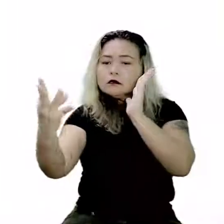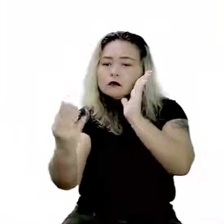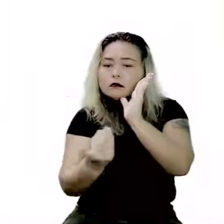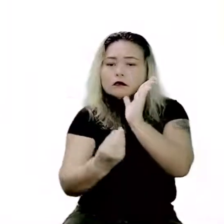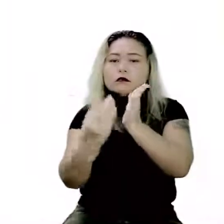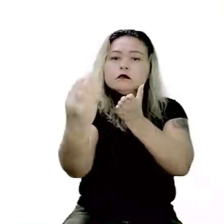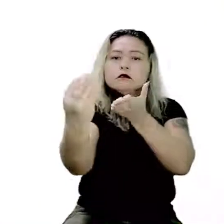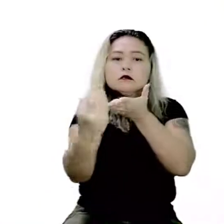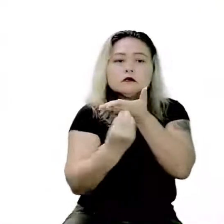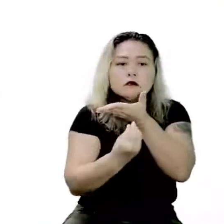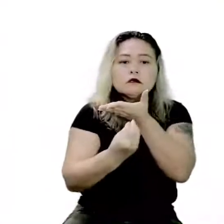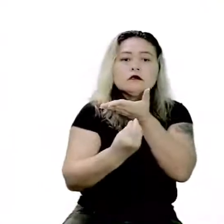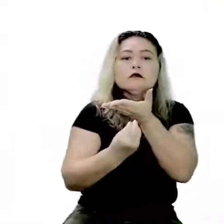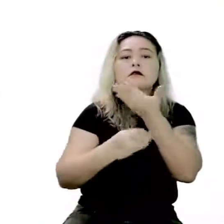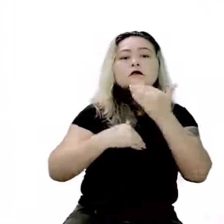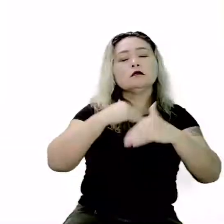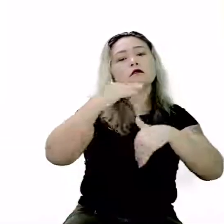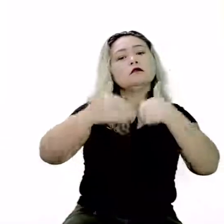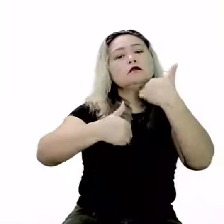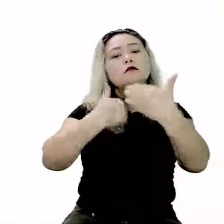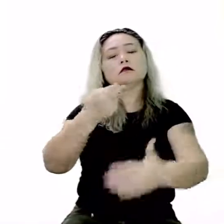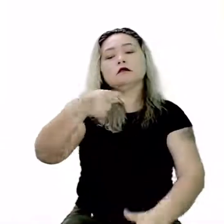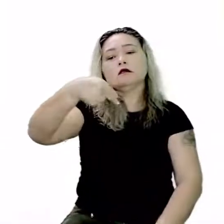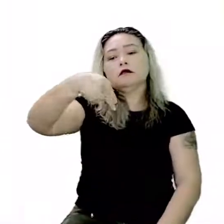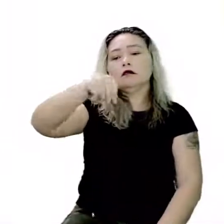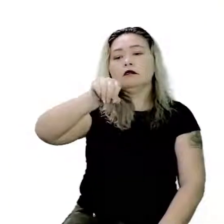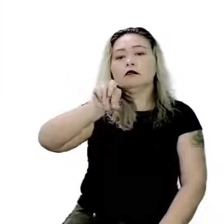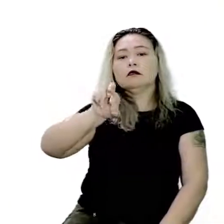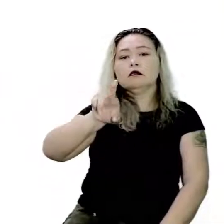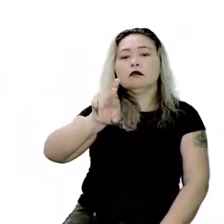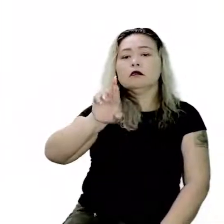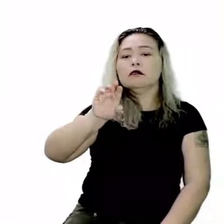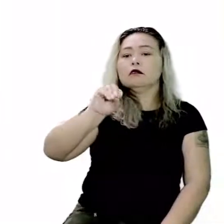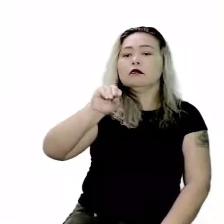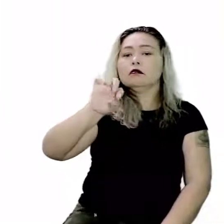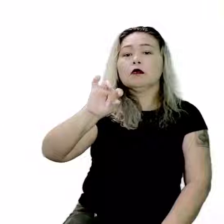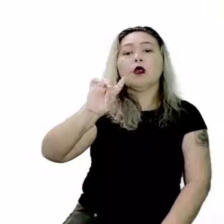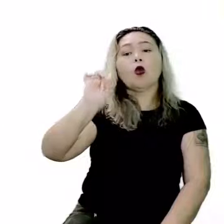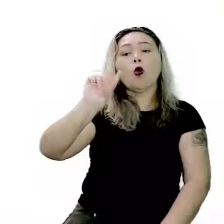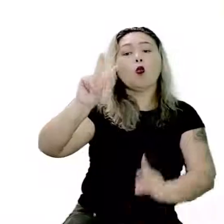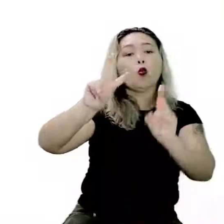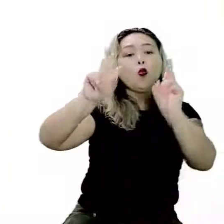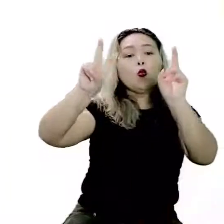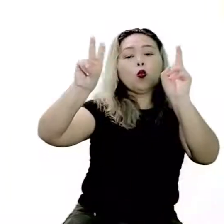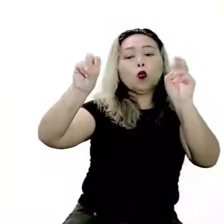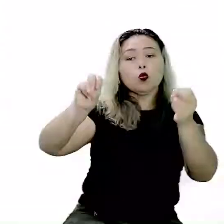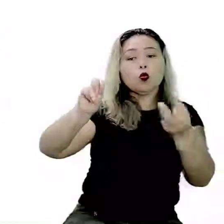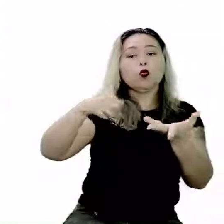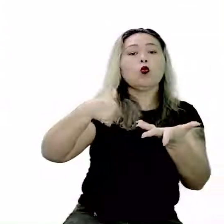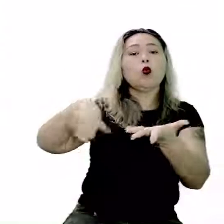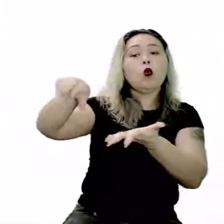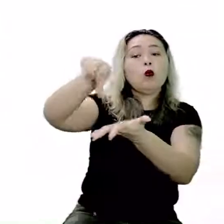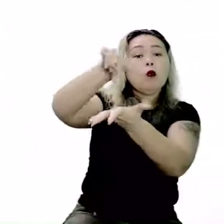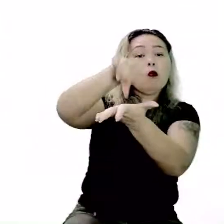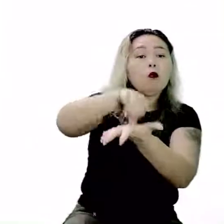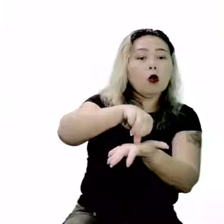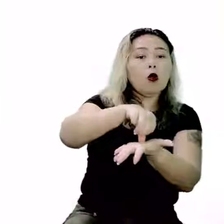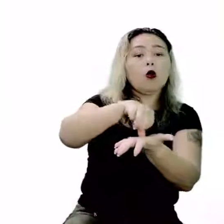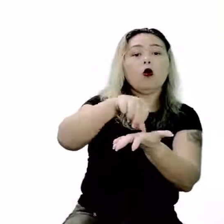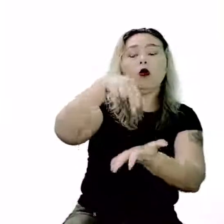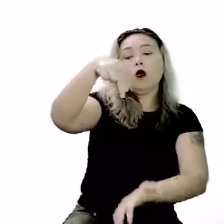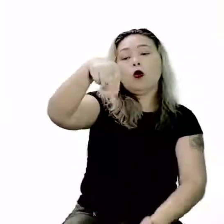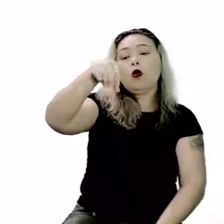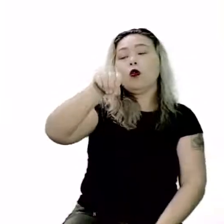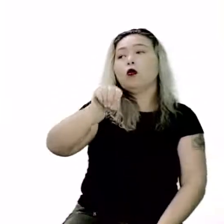Brasil, o chamado Polo Noroeste. Anote isso aí. Vamos falar um pouco